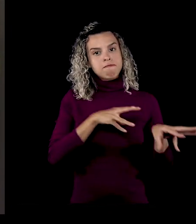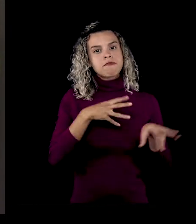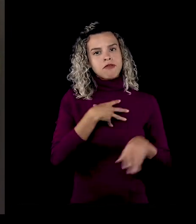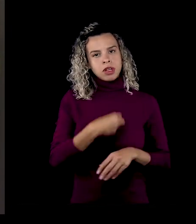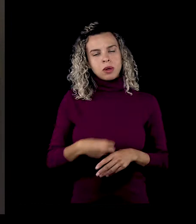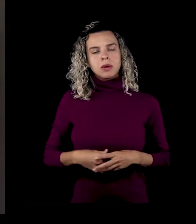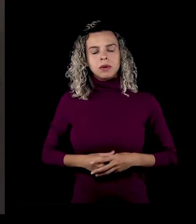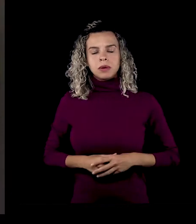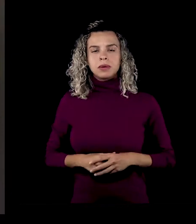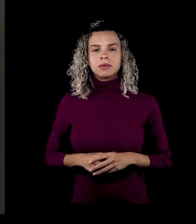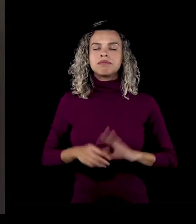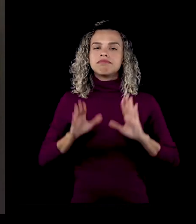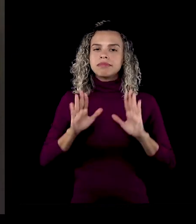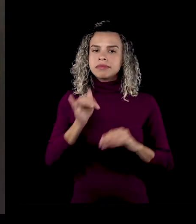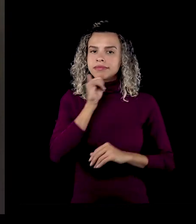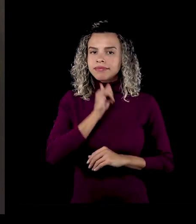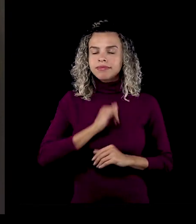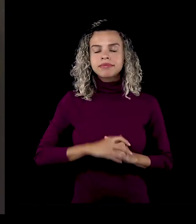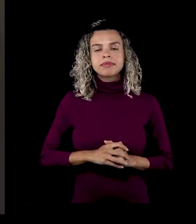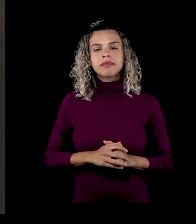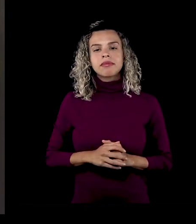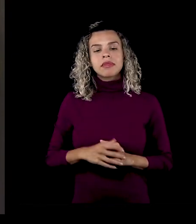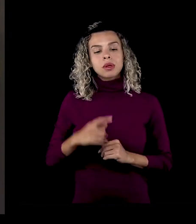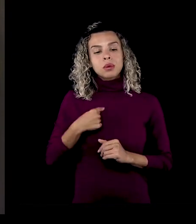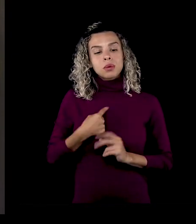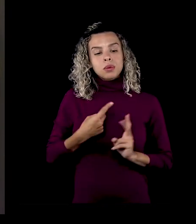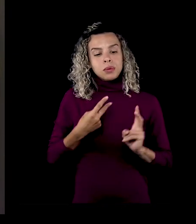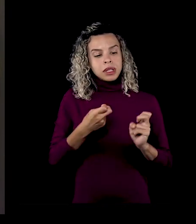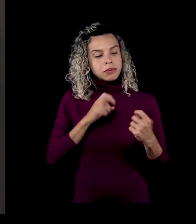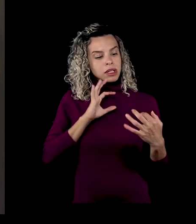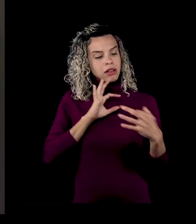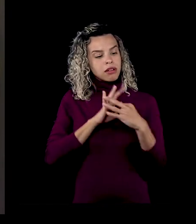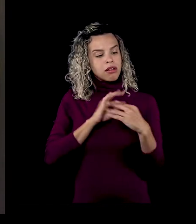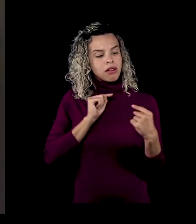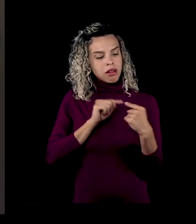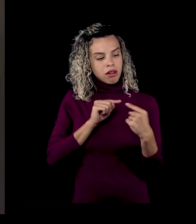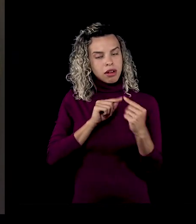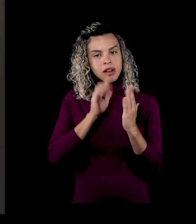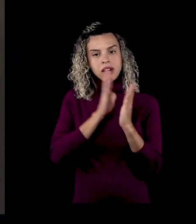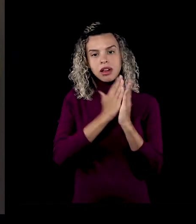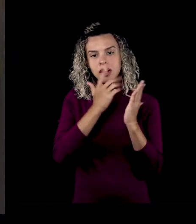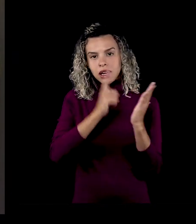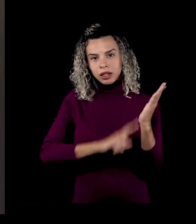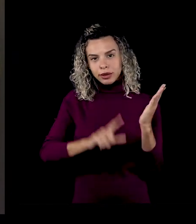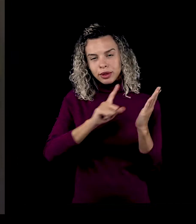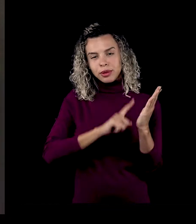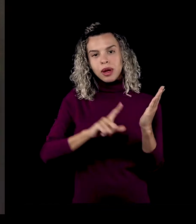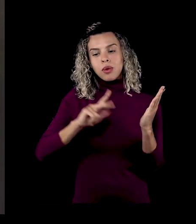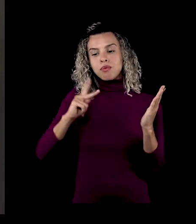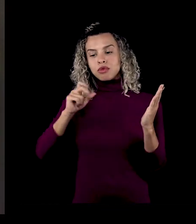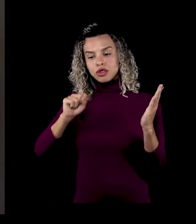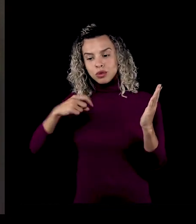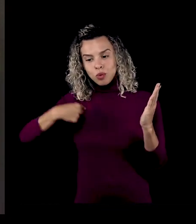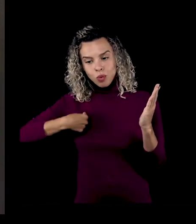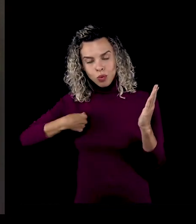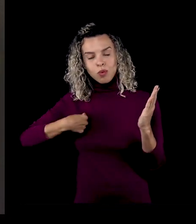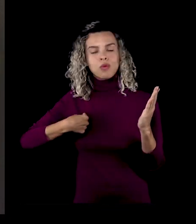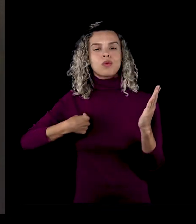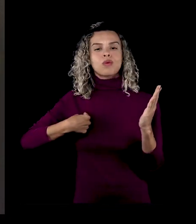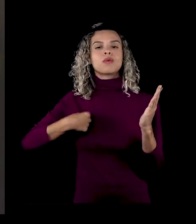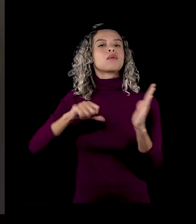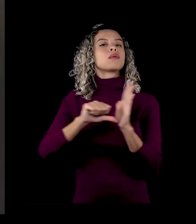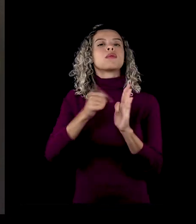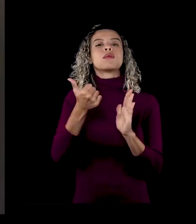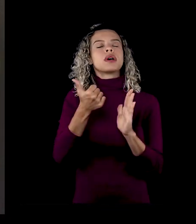filhos. Mas, por exemplo, eu me reconhecer na literatura, na condição de homossexual,